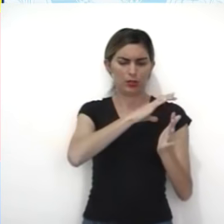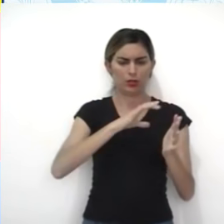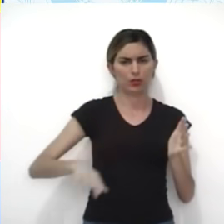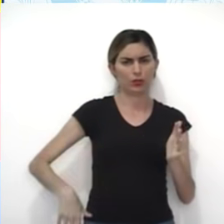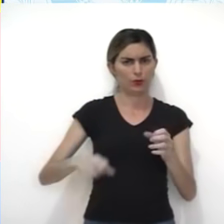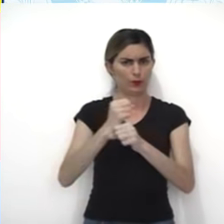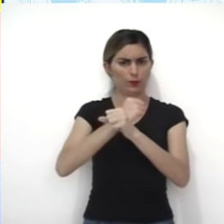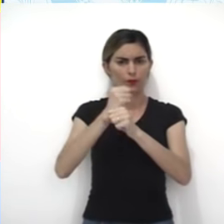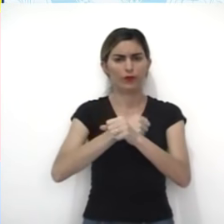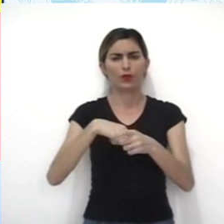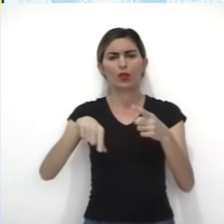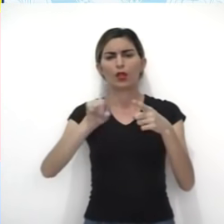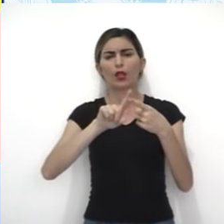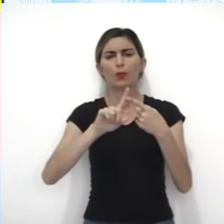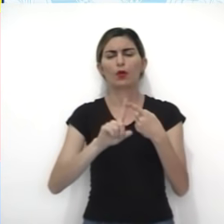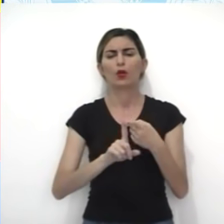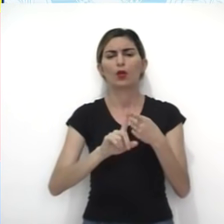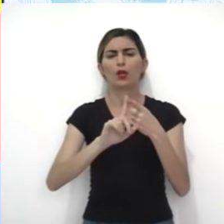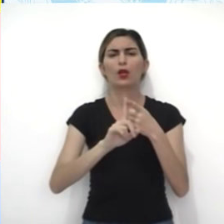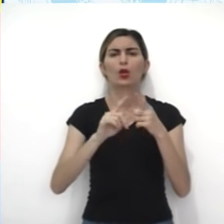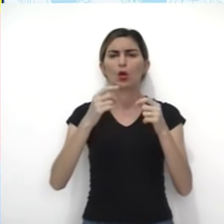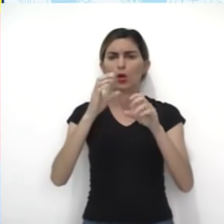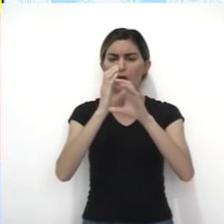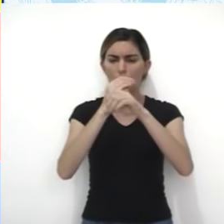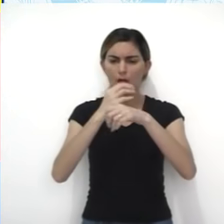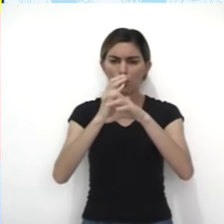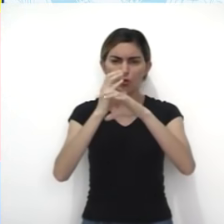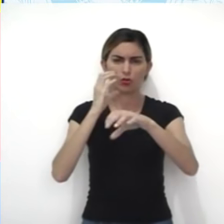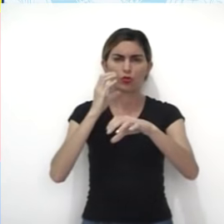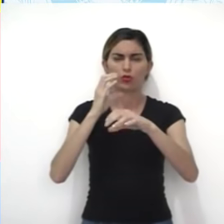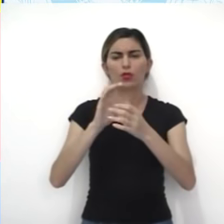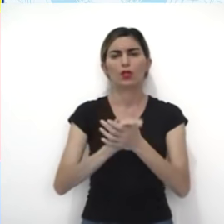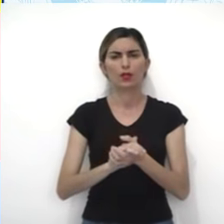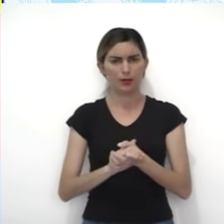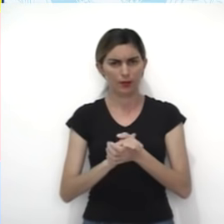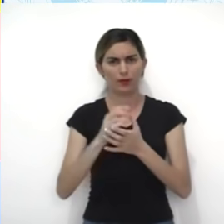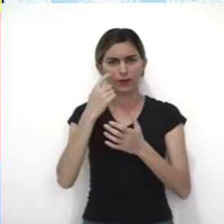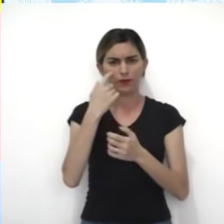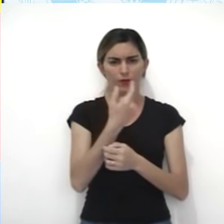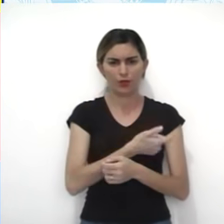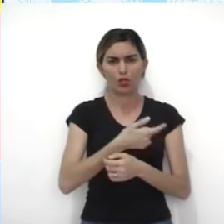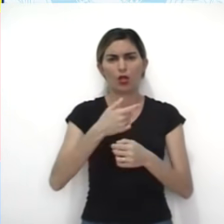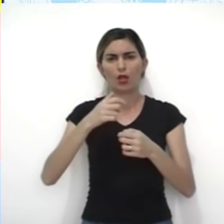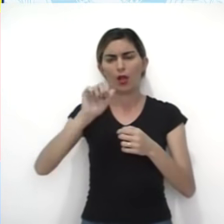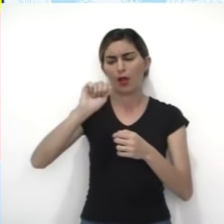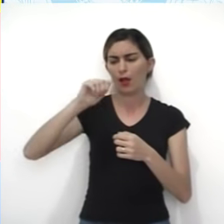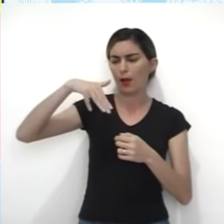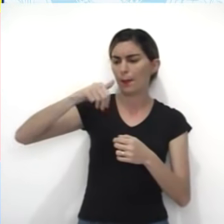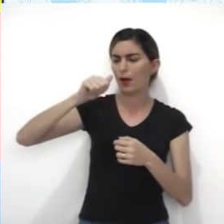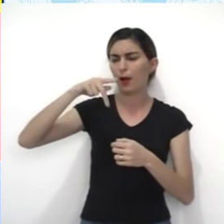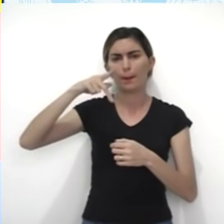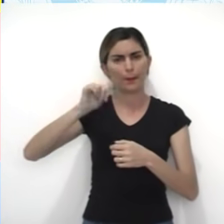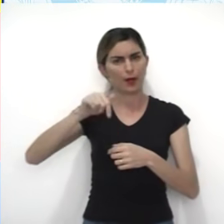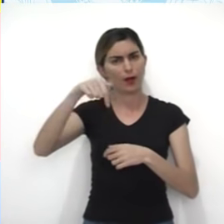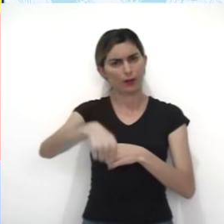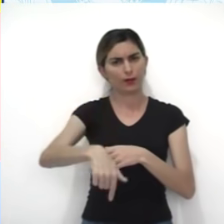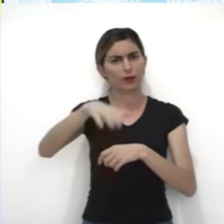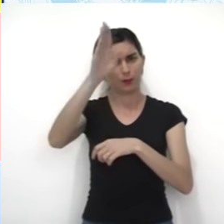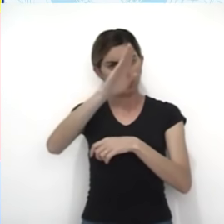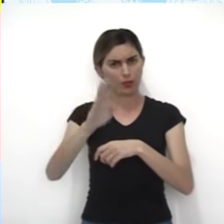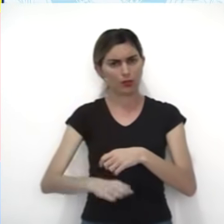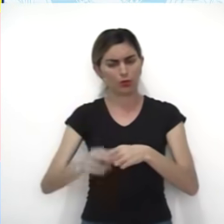e na imagem ao lado nós temos observatório astronômico de calçoene que fica no amapá